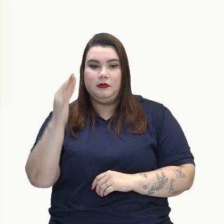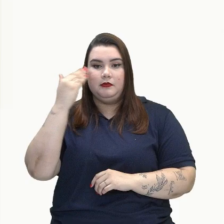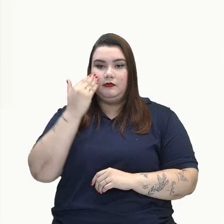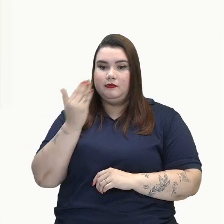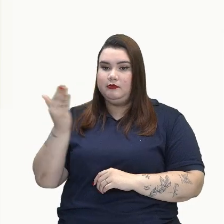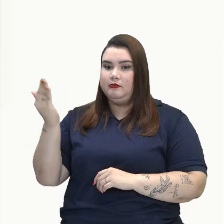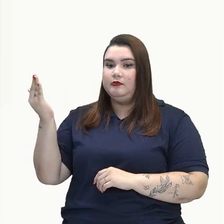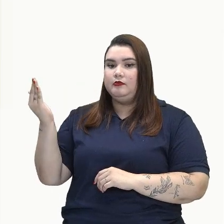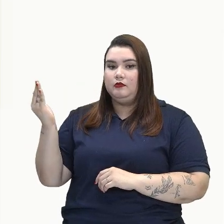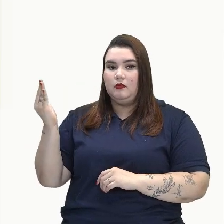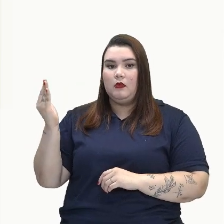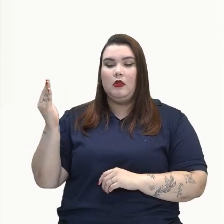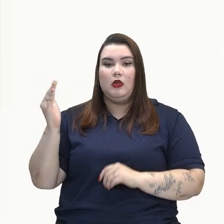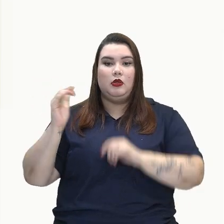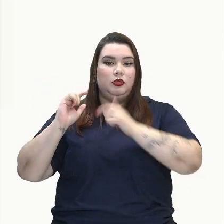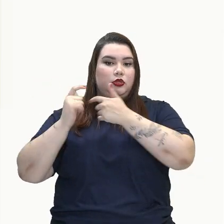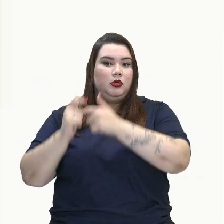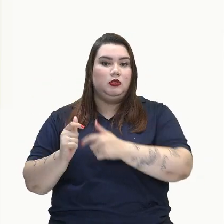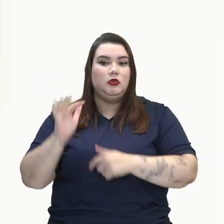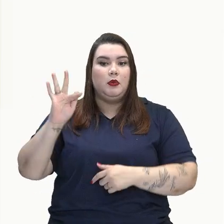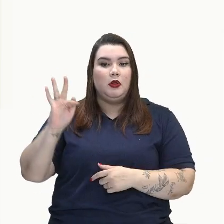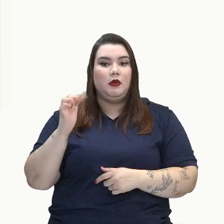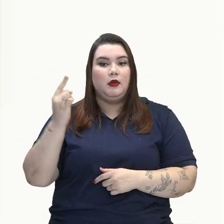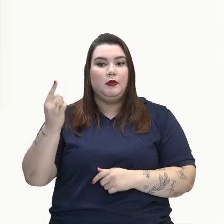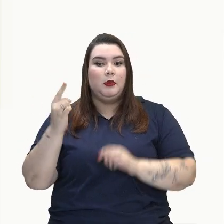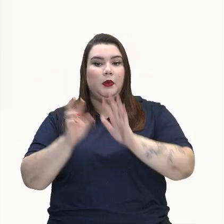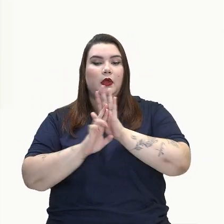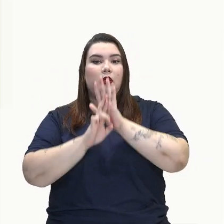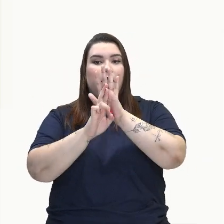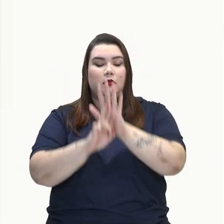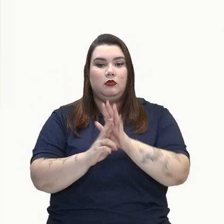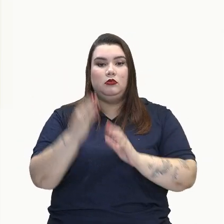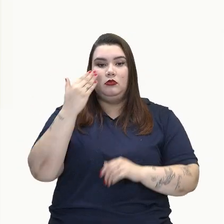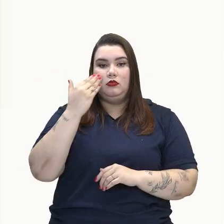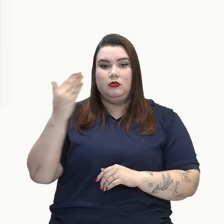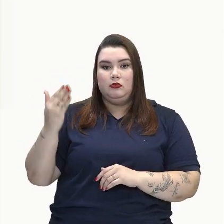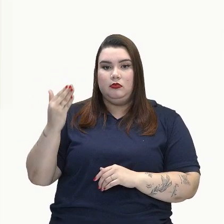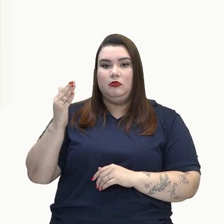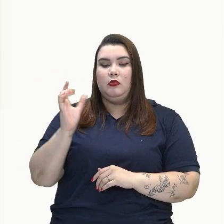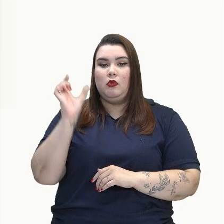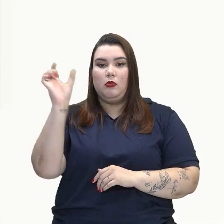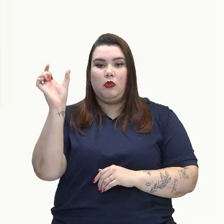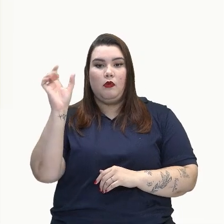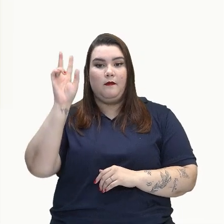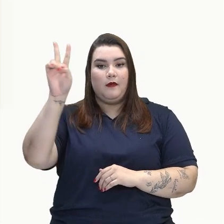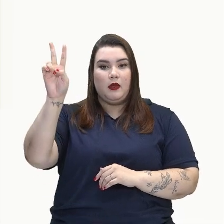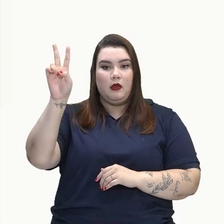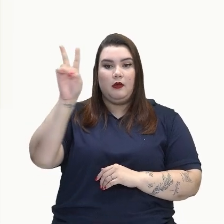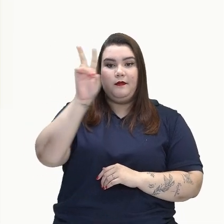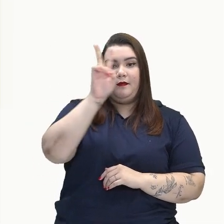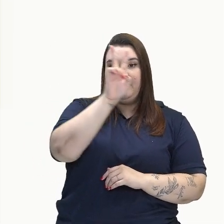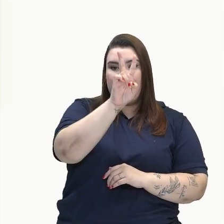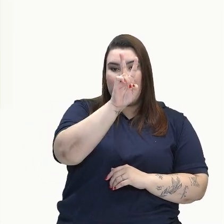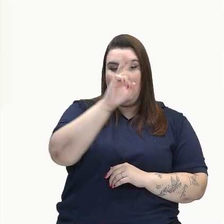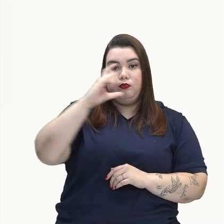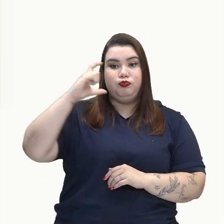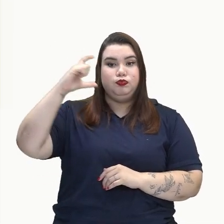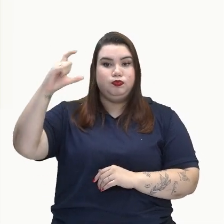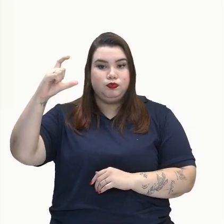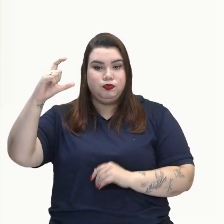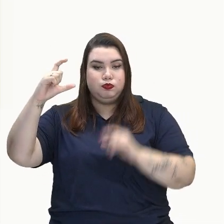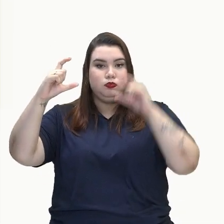aí, geração F1, onde a gente tem a representação dos indivíduos parentais, aqui ó, o vezão com